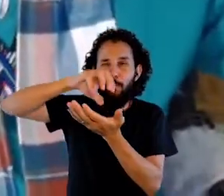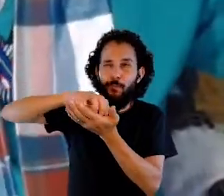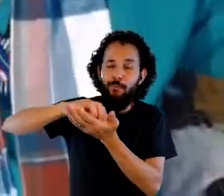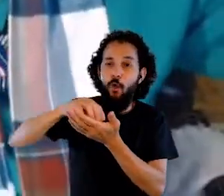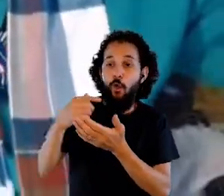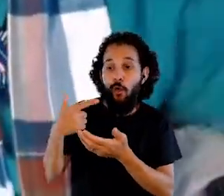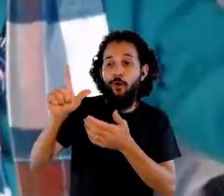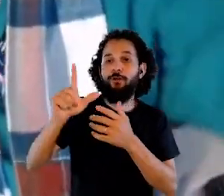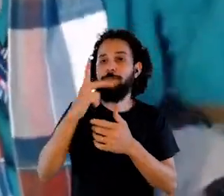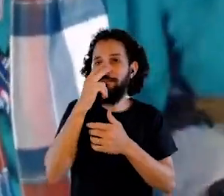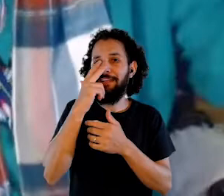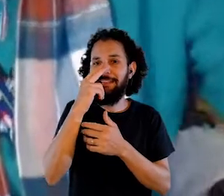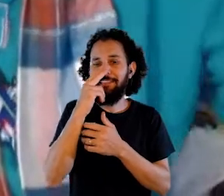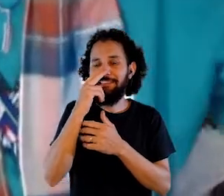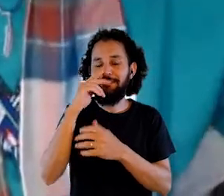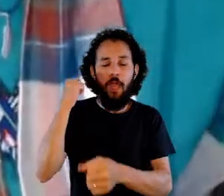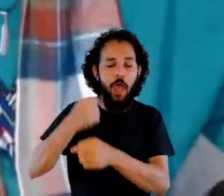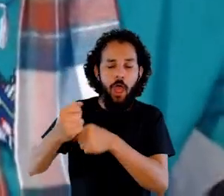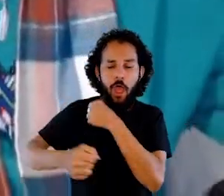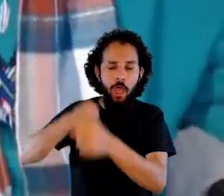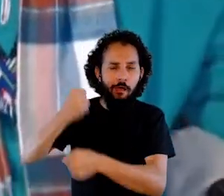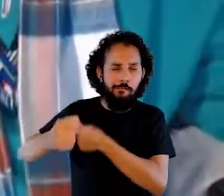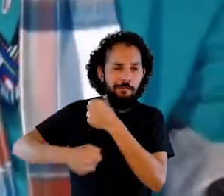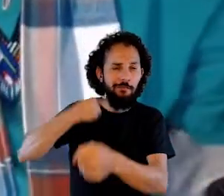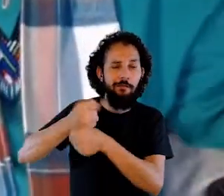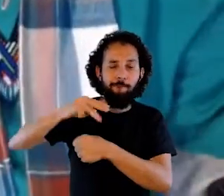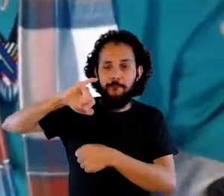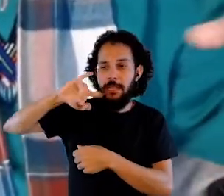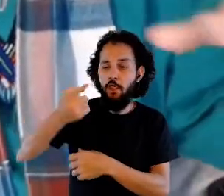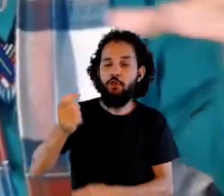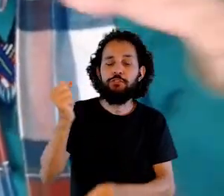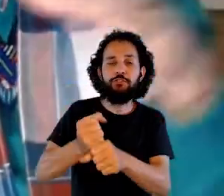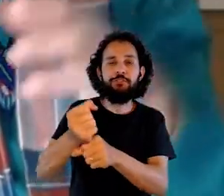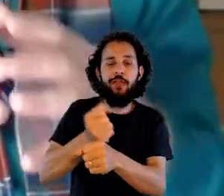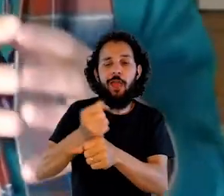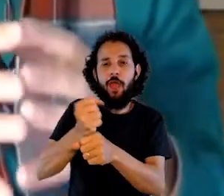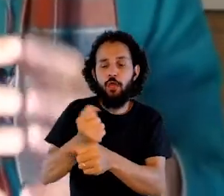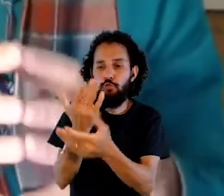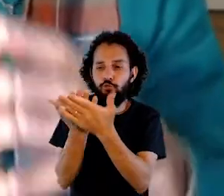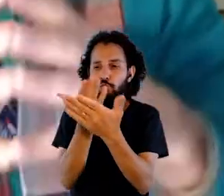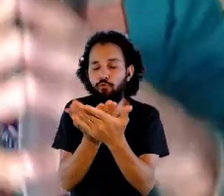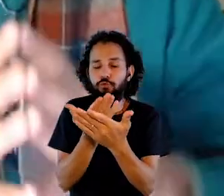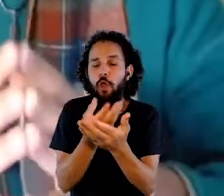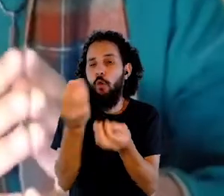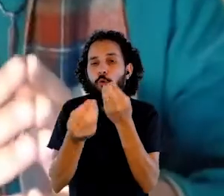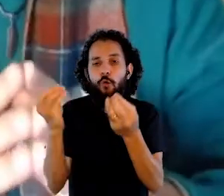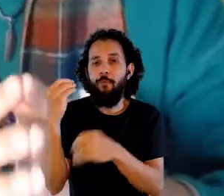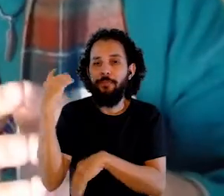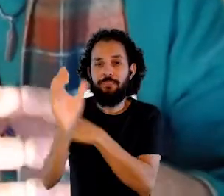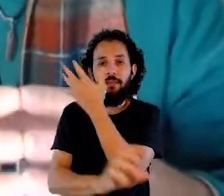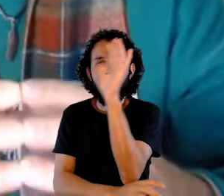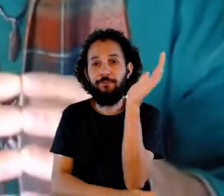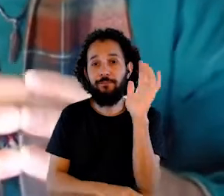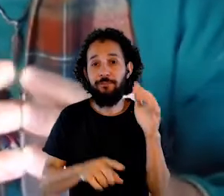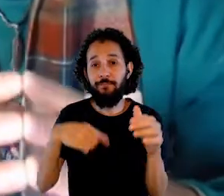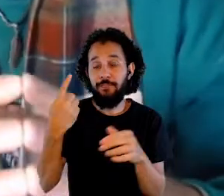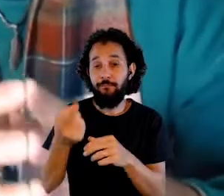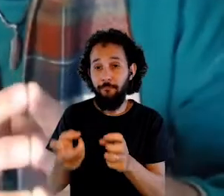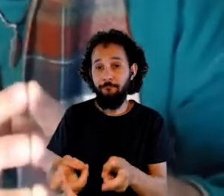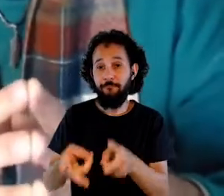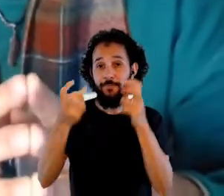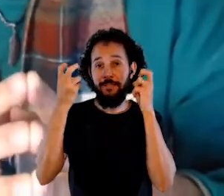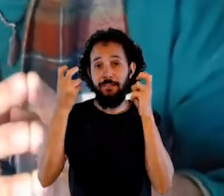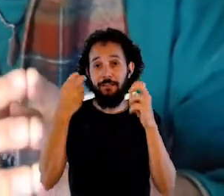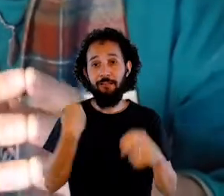anos, estudando a natureza, né? E então, eles para perceber que a vida era um movimento